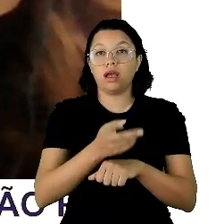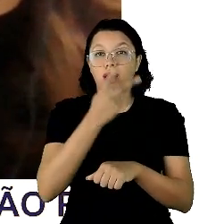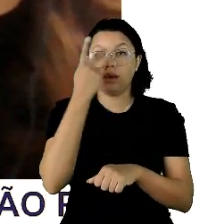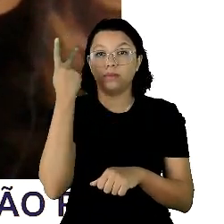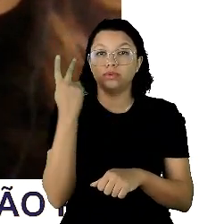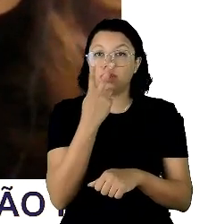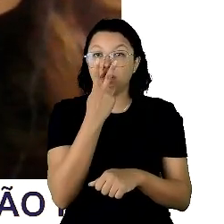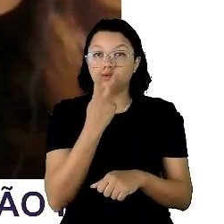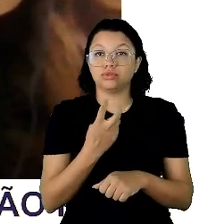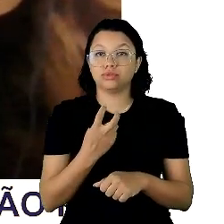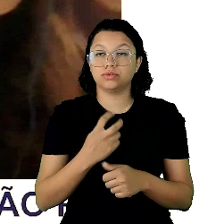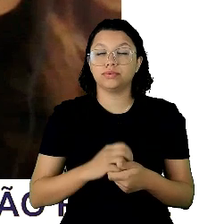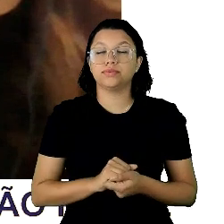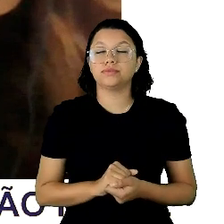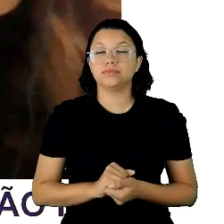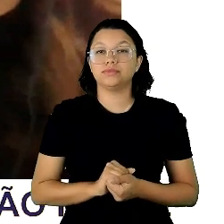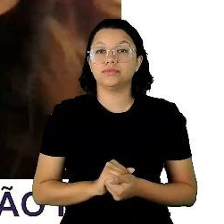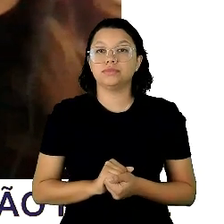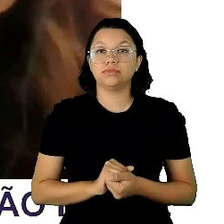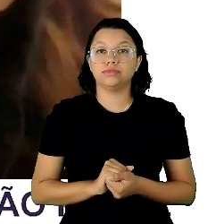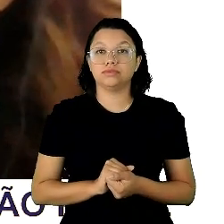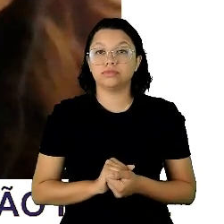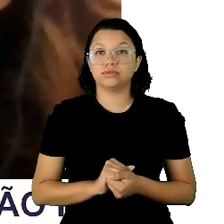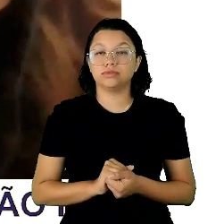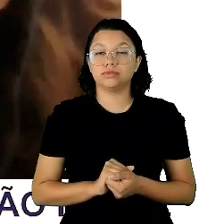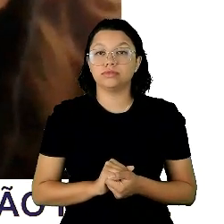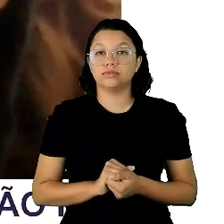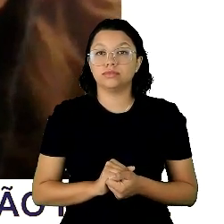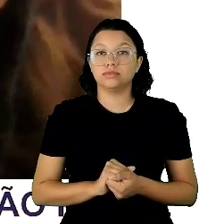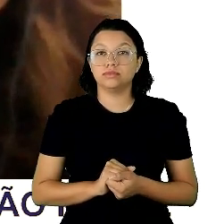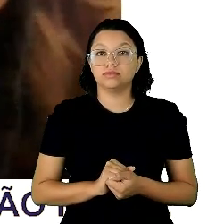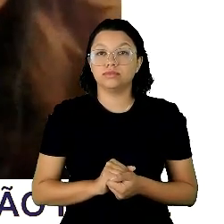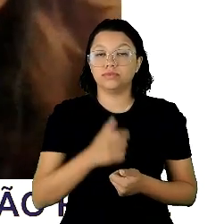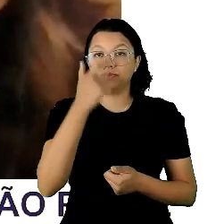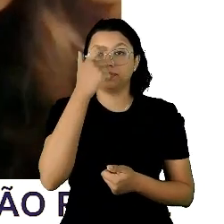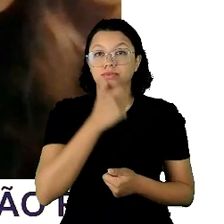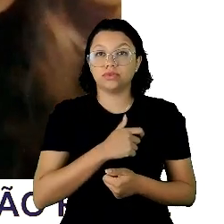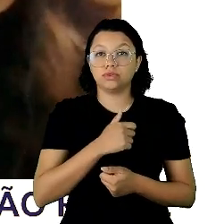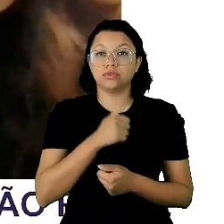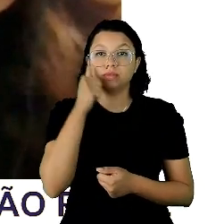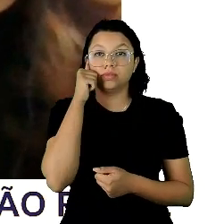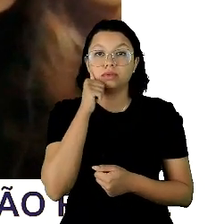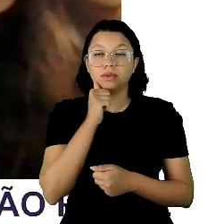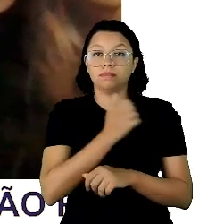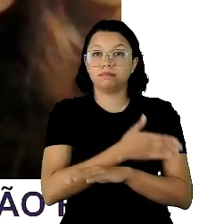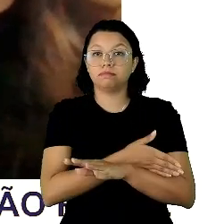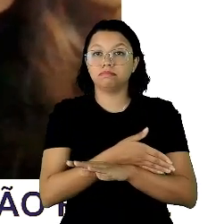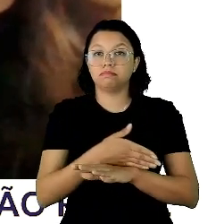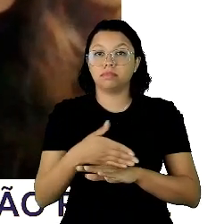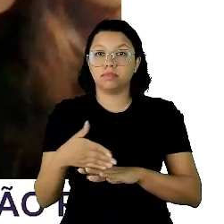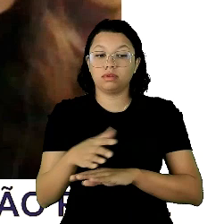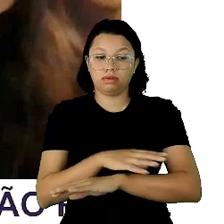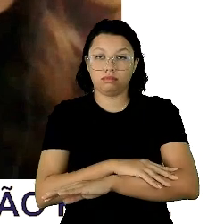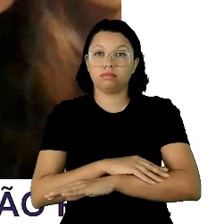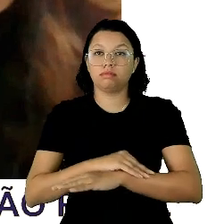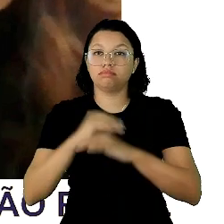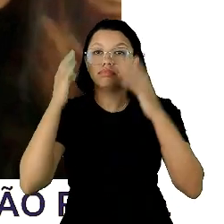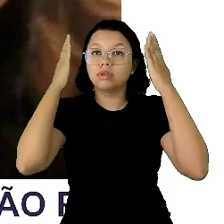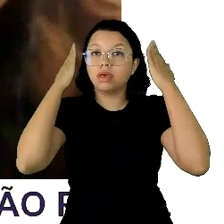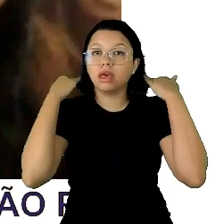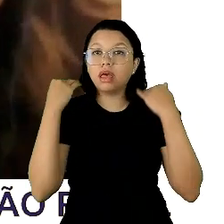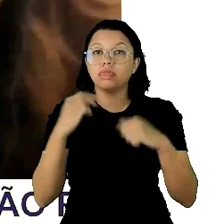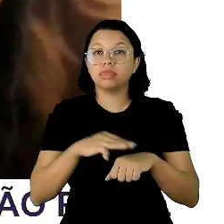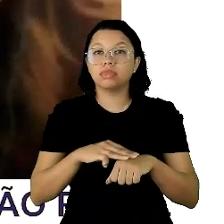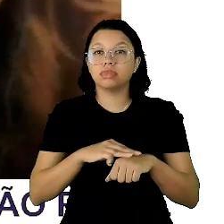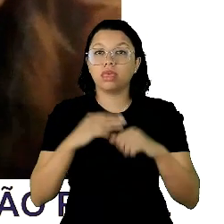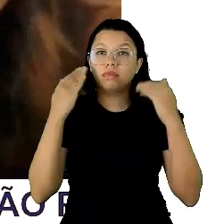têm alguma dificuldade visual. Eu sou uma mulher branca, de cabelos castanhos claros,